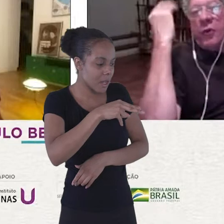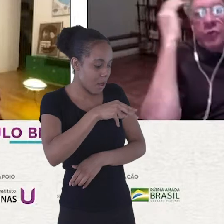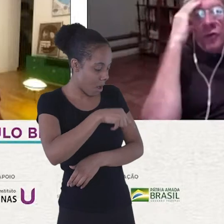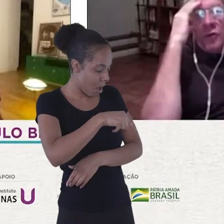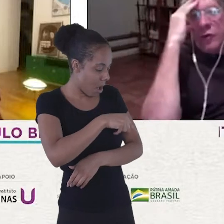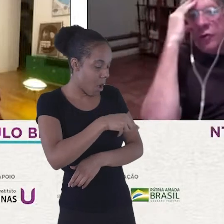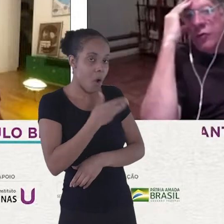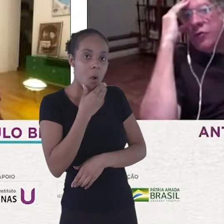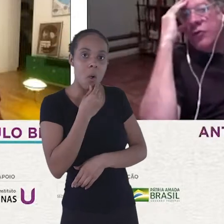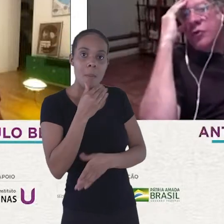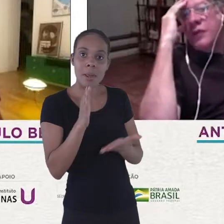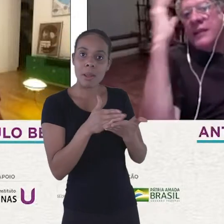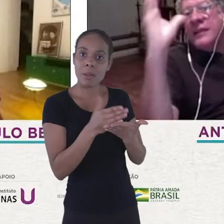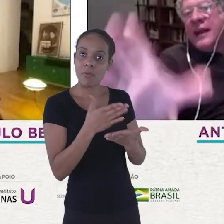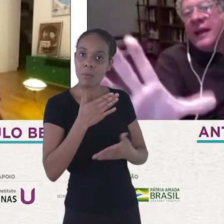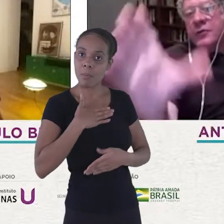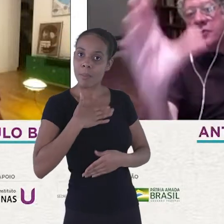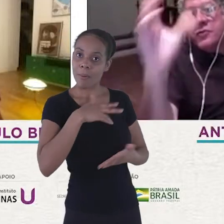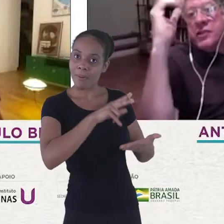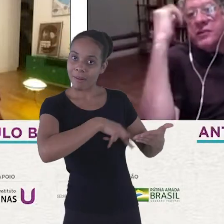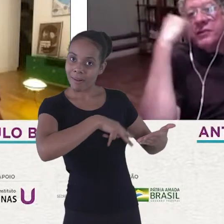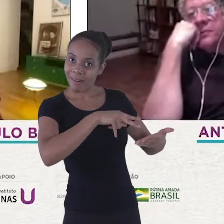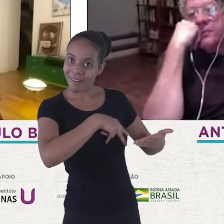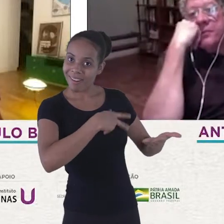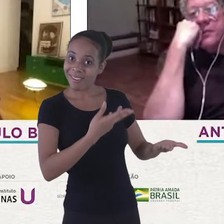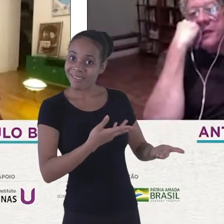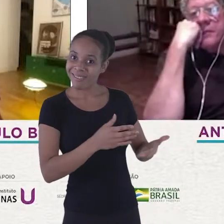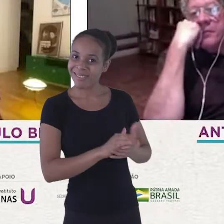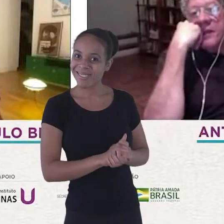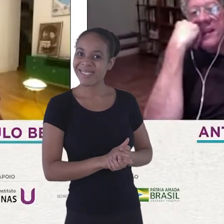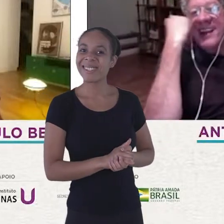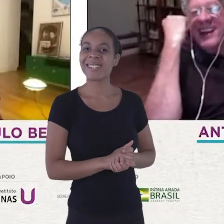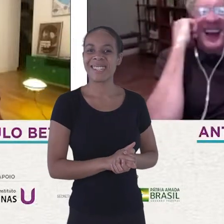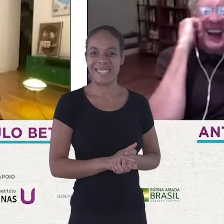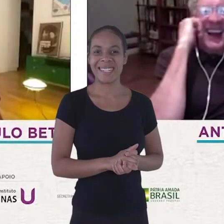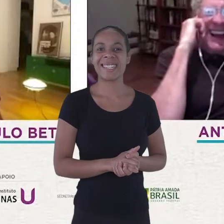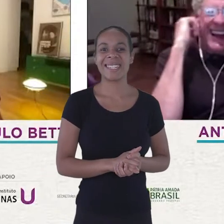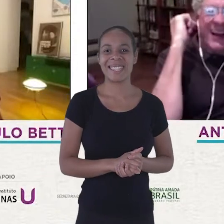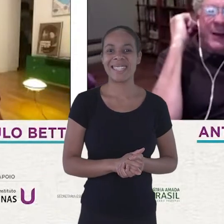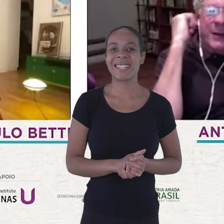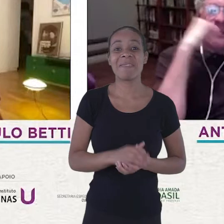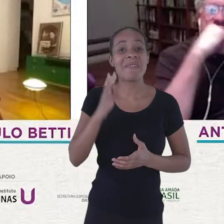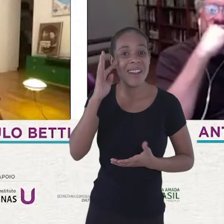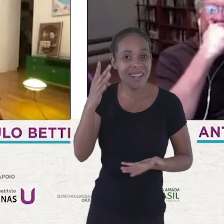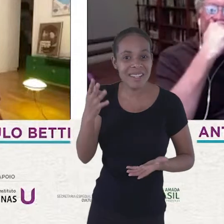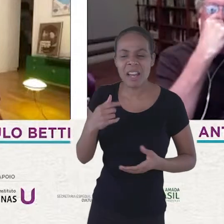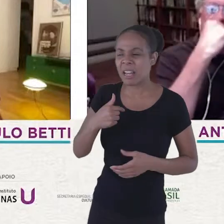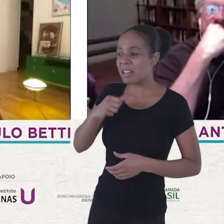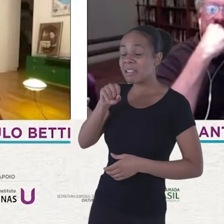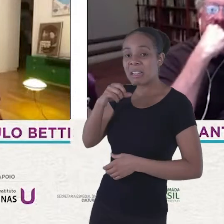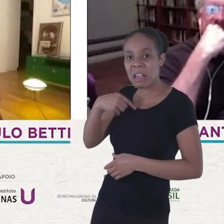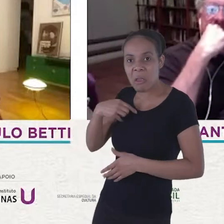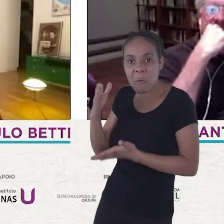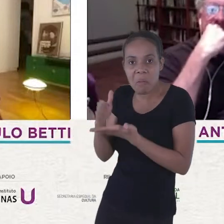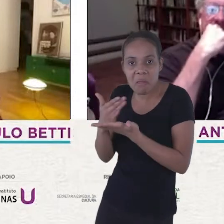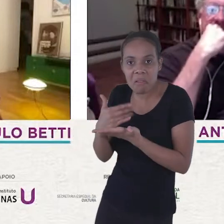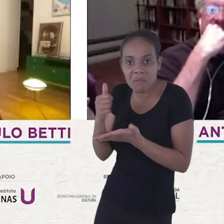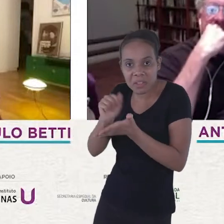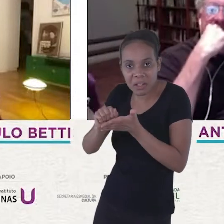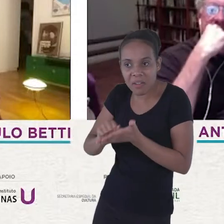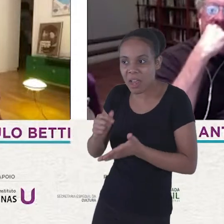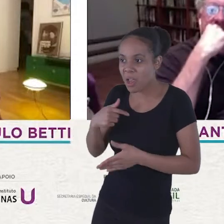fosse o autor, não desgrudaria da cara do sujeito. Mas eu vi o livro na mão de muita